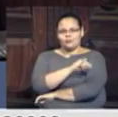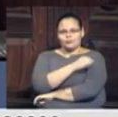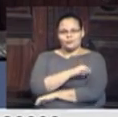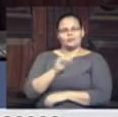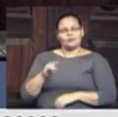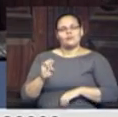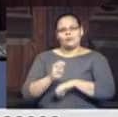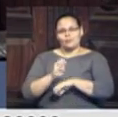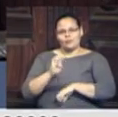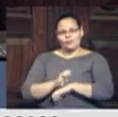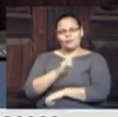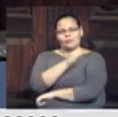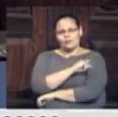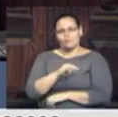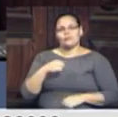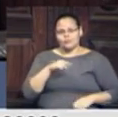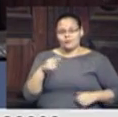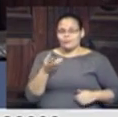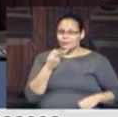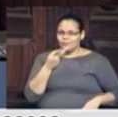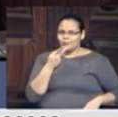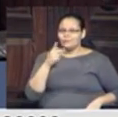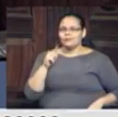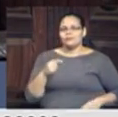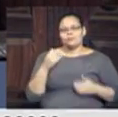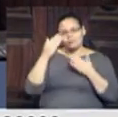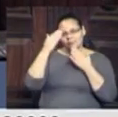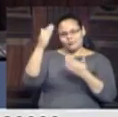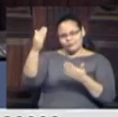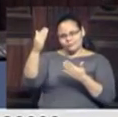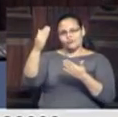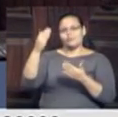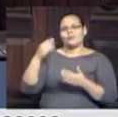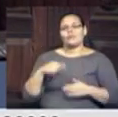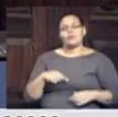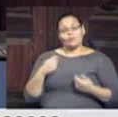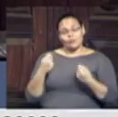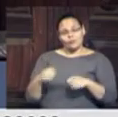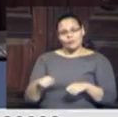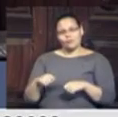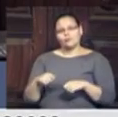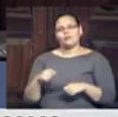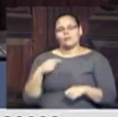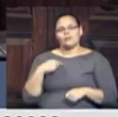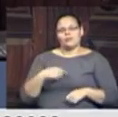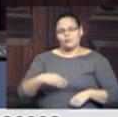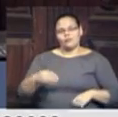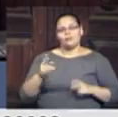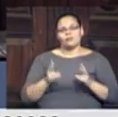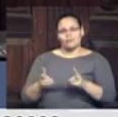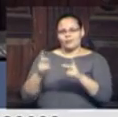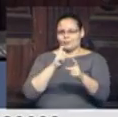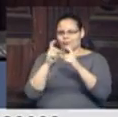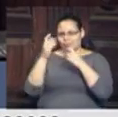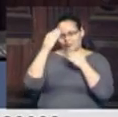estado do Rio de Janeiro hoje. Era isso que eu tinha a dizer, senhora Presidente, agradecendo a possibilidade e seguimos com as discussões. Muito obrigado.